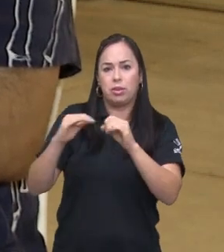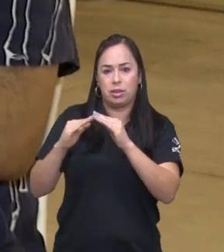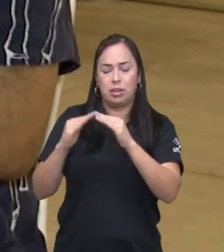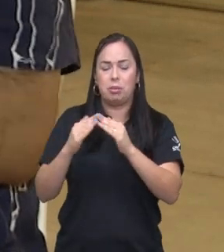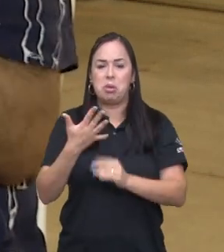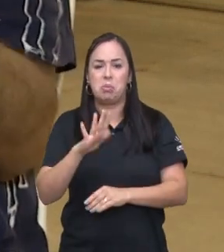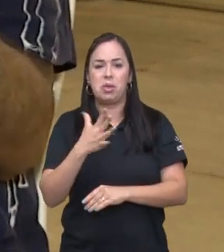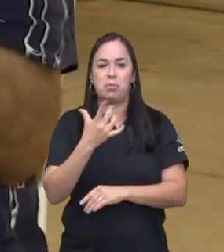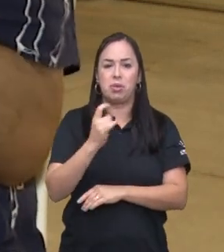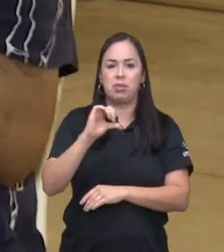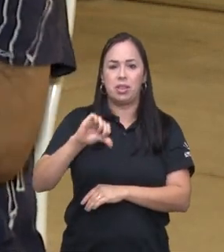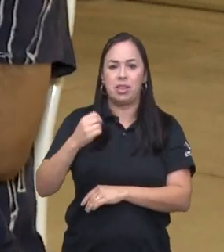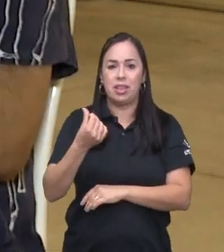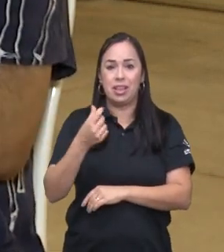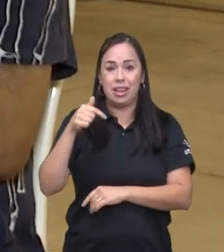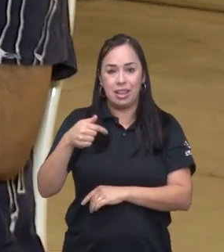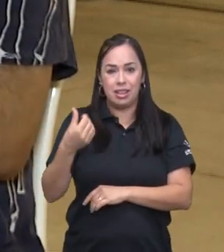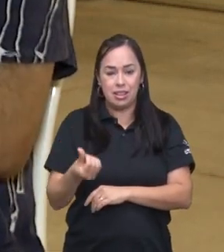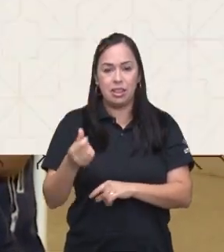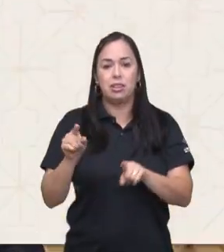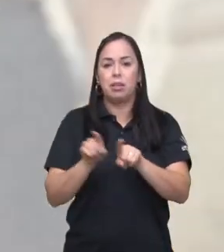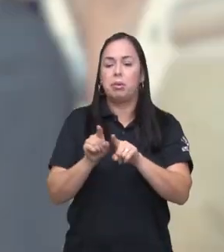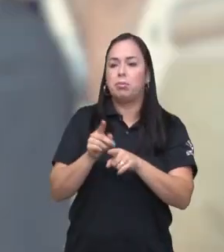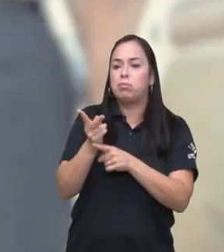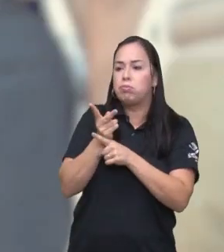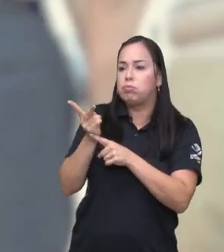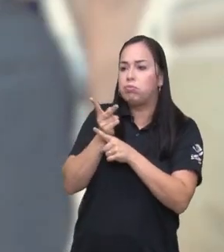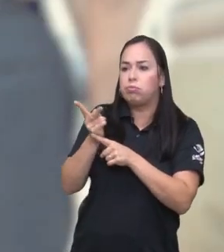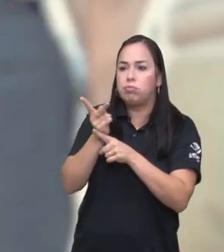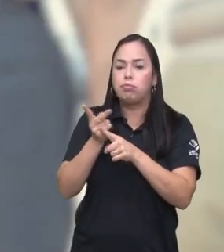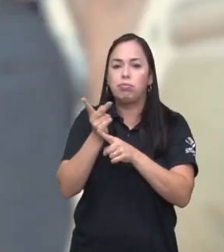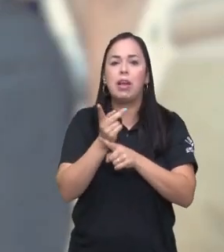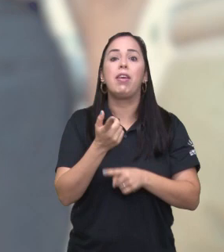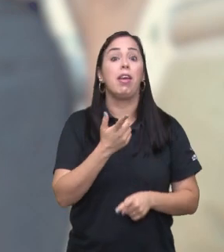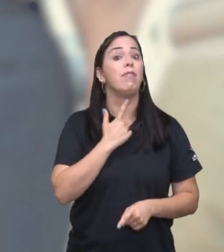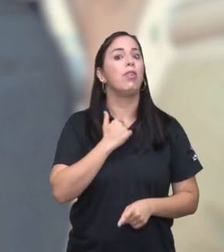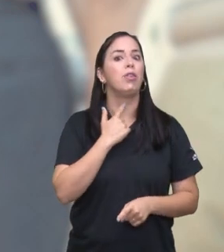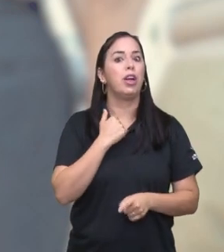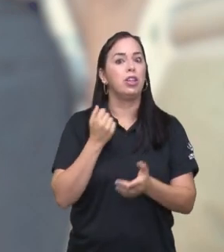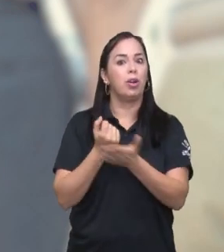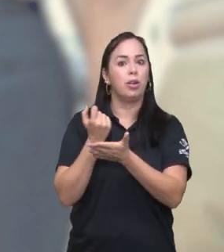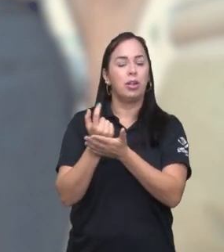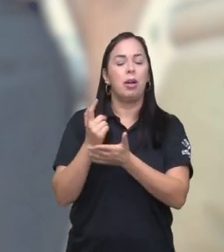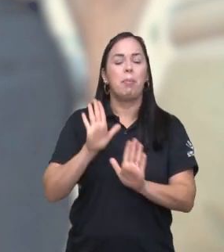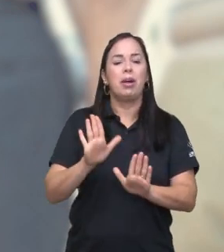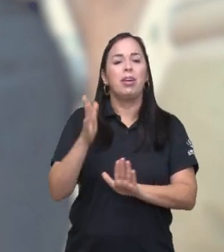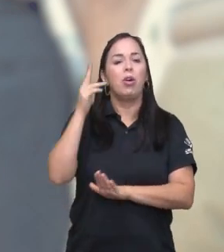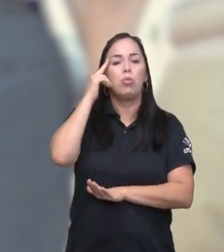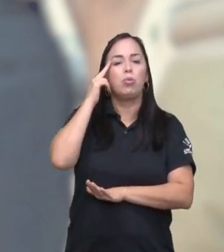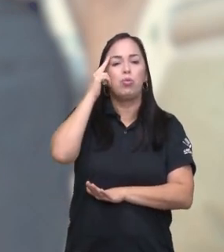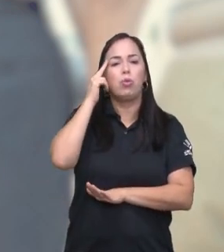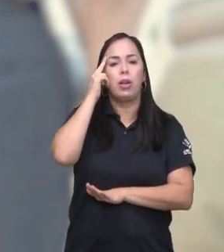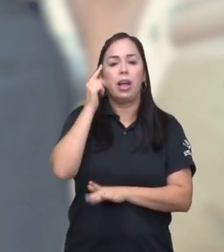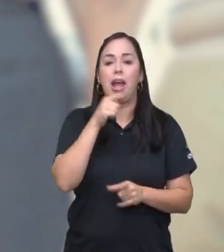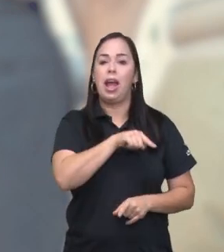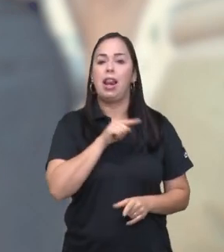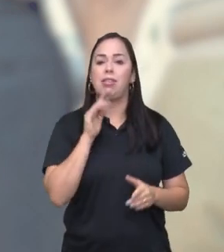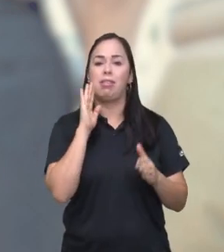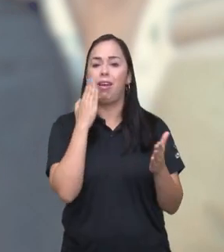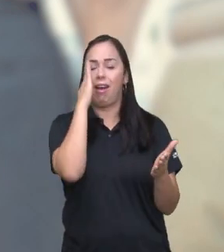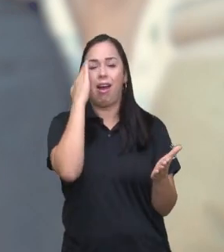1976, 77, essa busca de localidade, esse desejo. Mas eu digo que foi um sonho, porque eles acreditavam